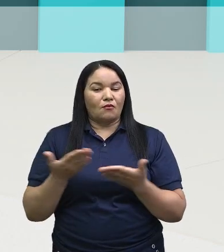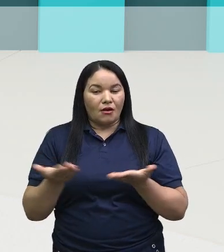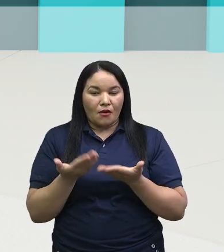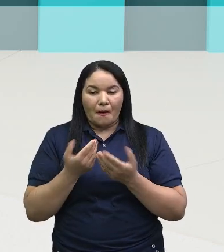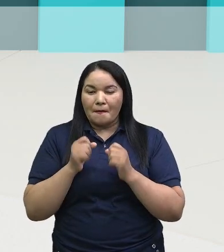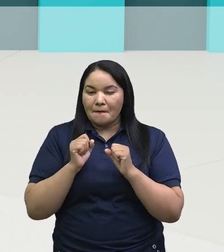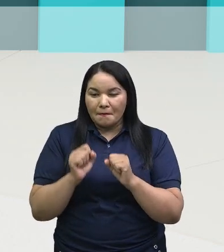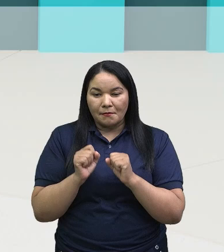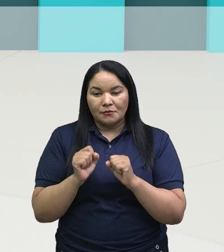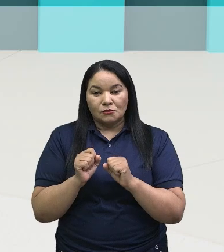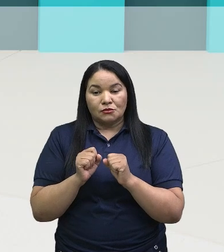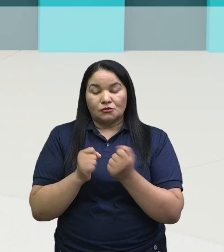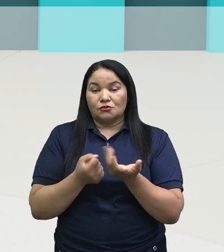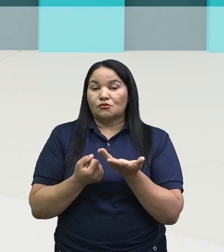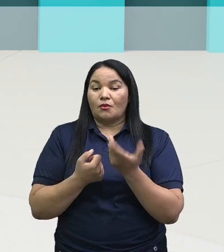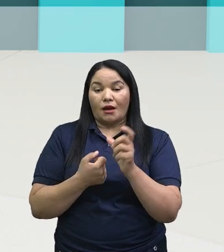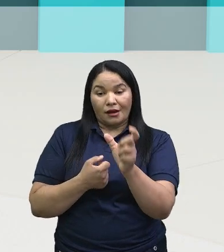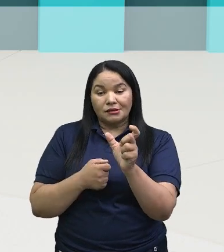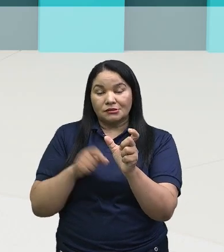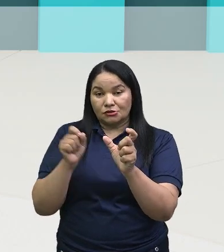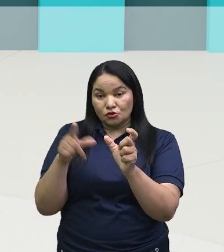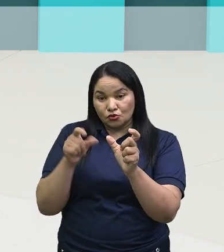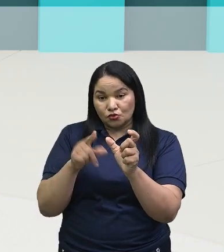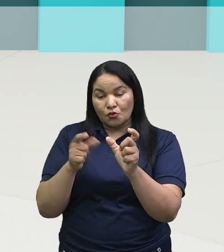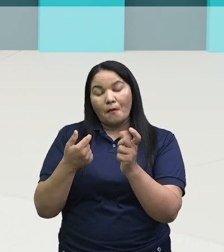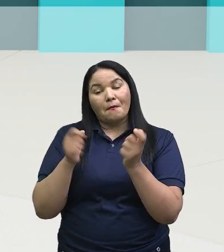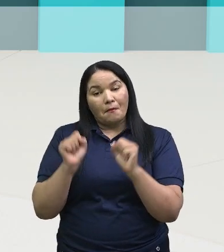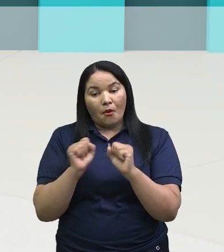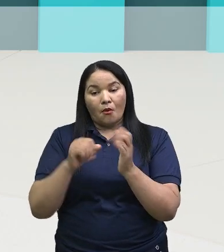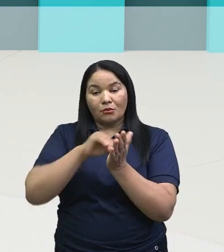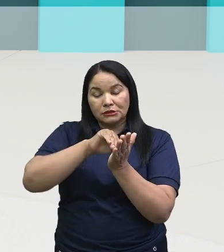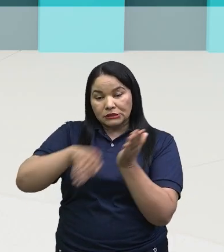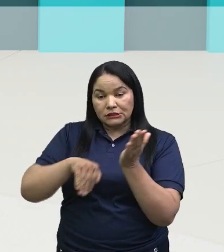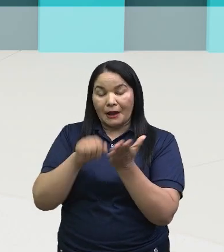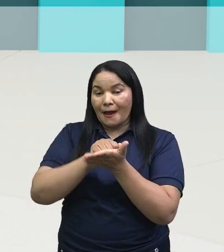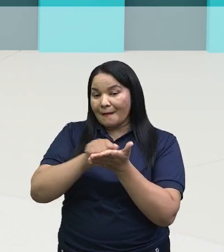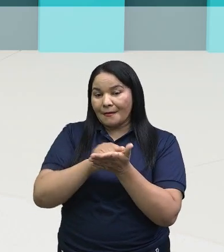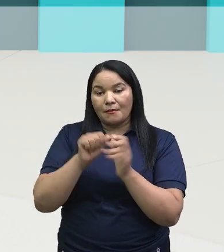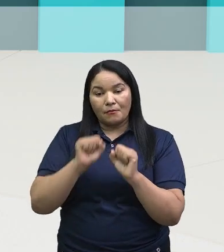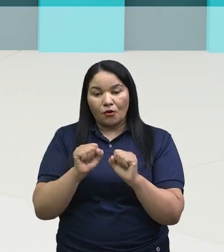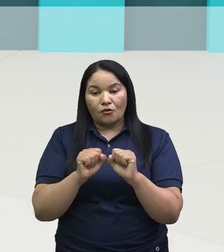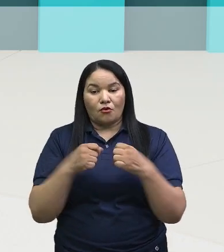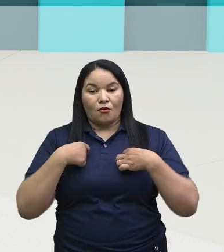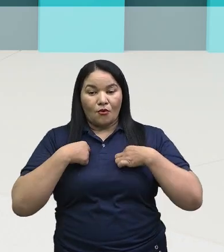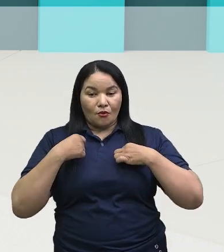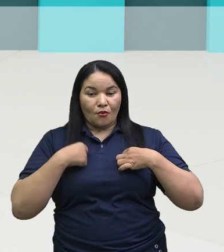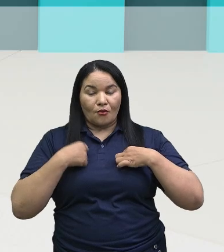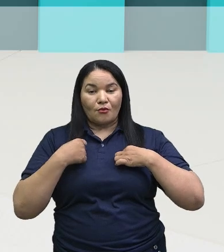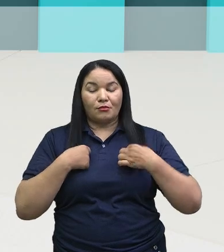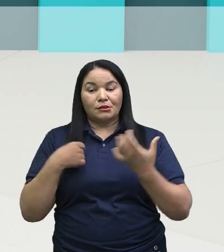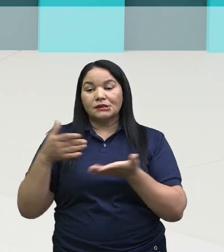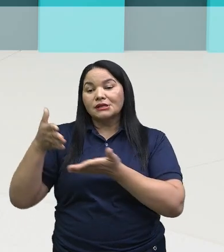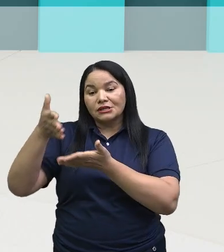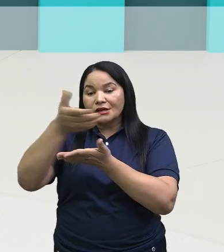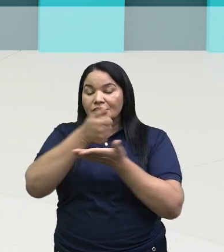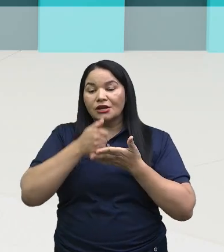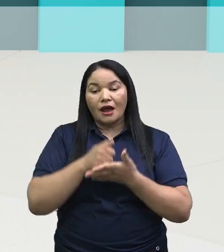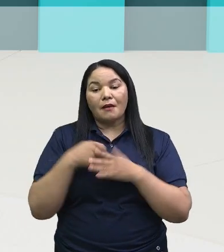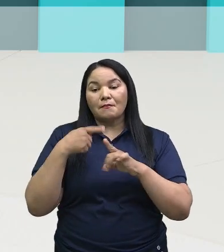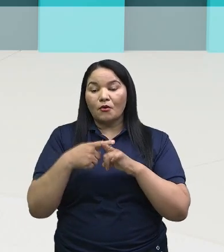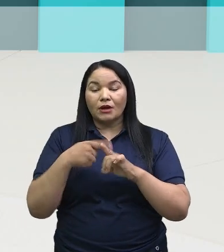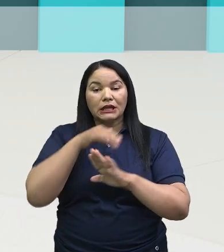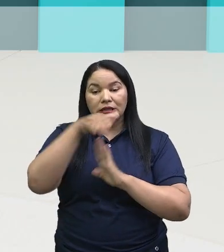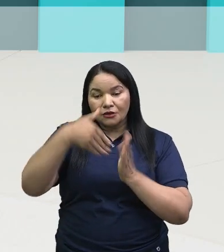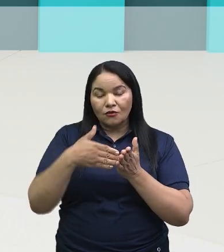posso arrancar essa oração, eu posso apagá-la. Então, seria dizer as roupas devem ser tiradas. Mas por que todas? Porque elas estão